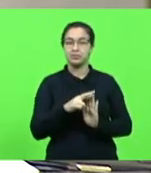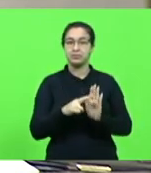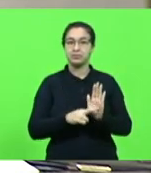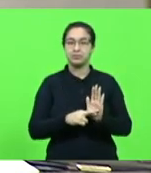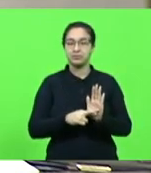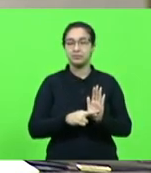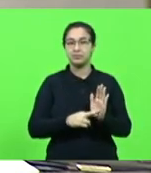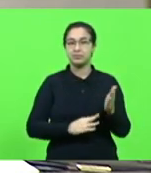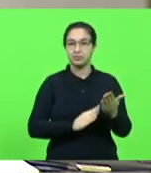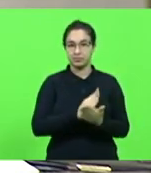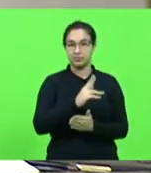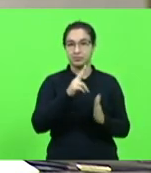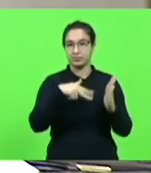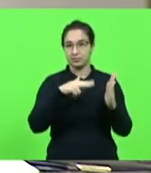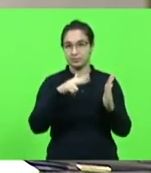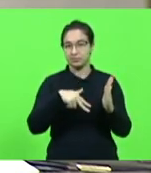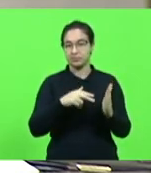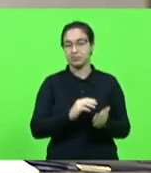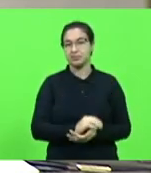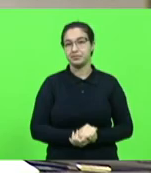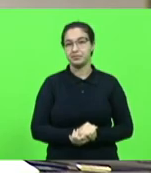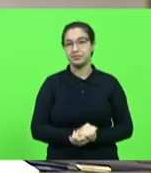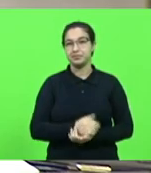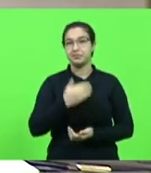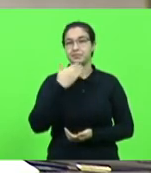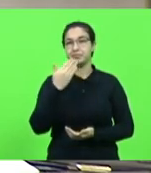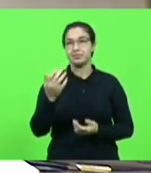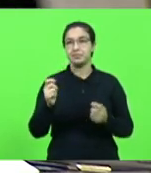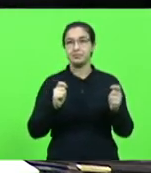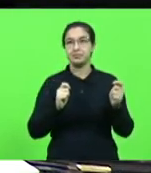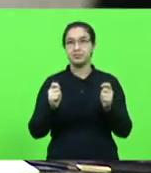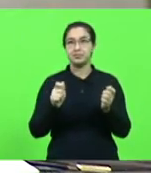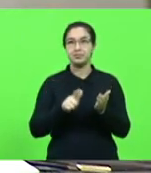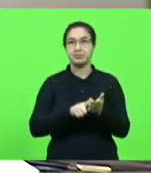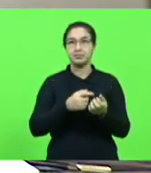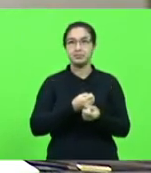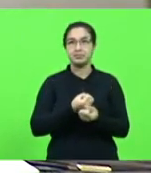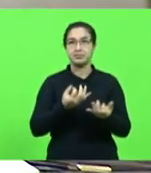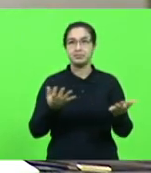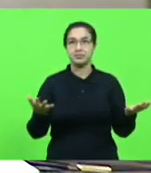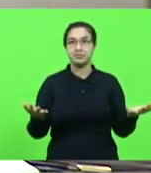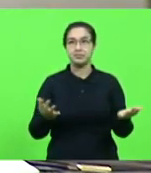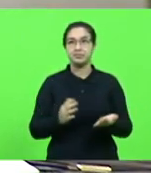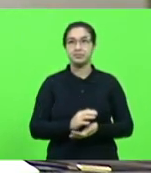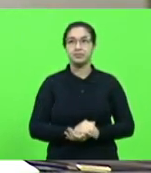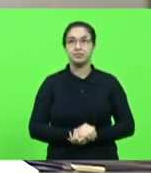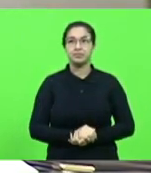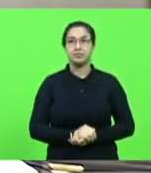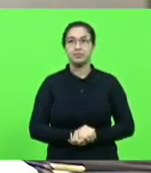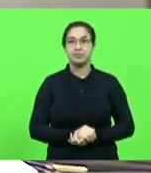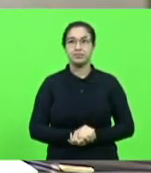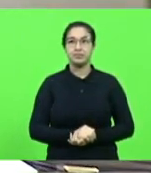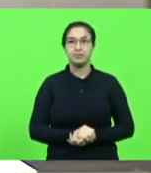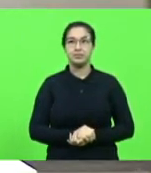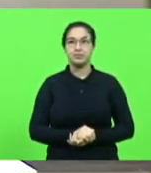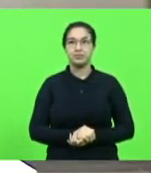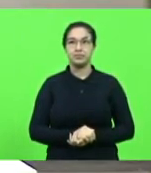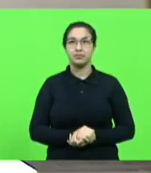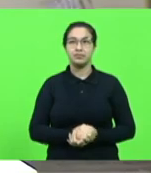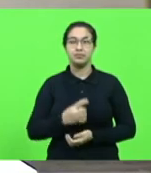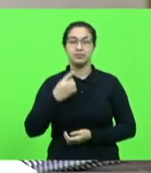aprovado. Solicito a assessoria que proceda à distribuição de expedientes. Senhores deputados,